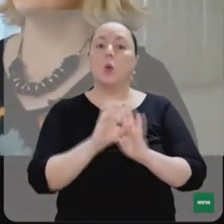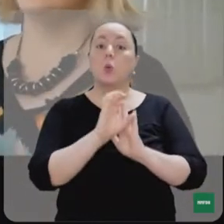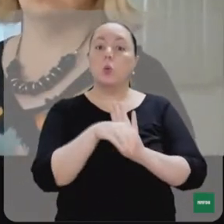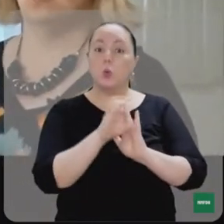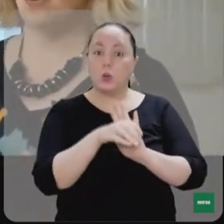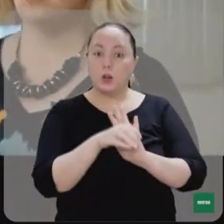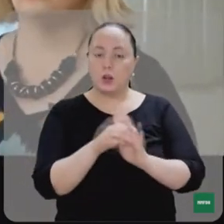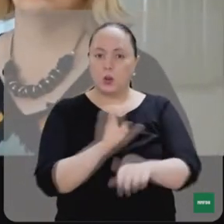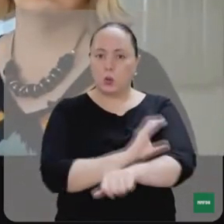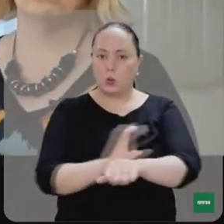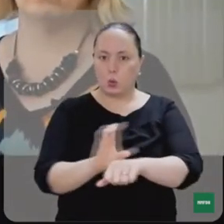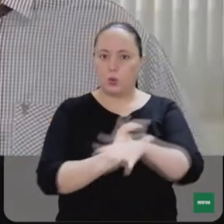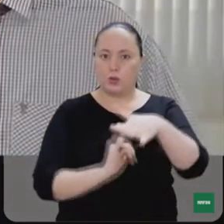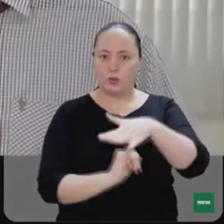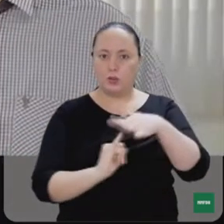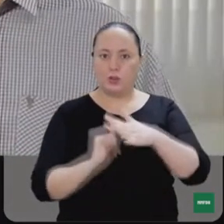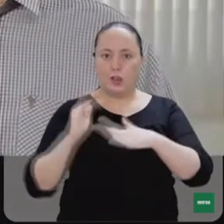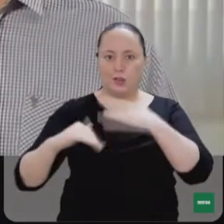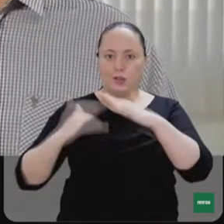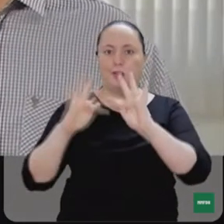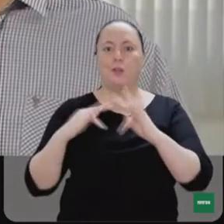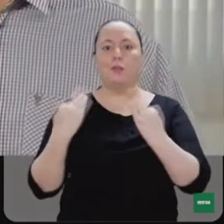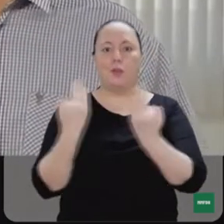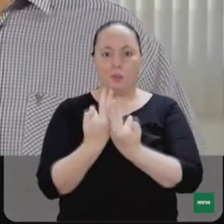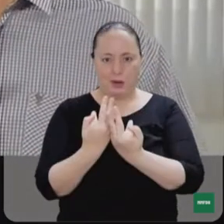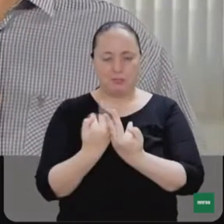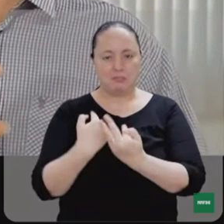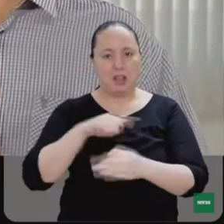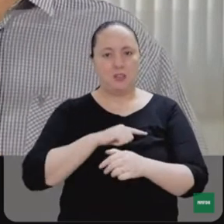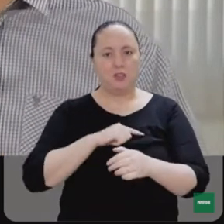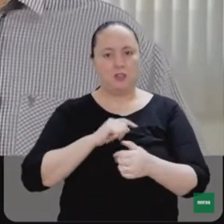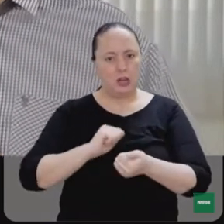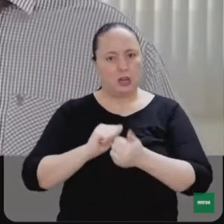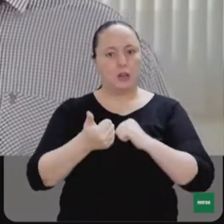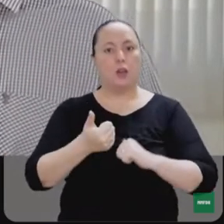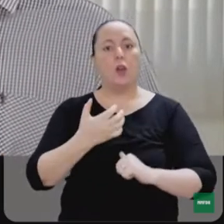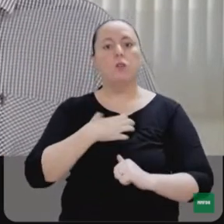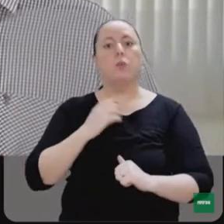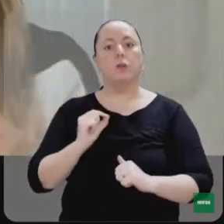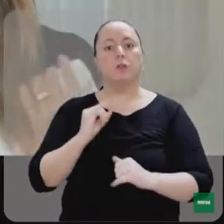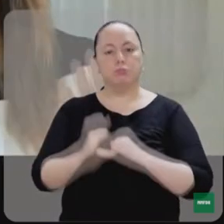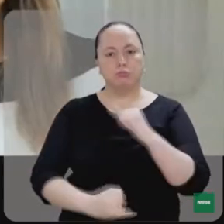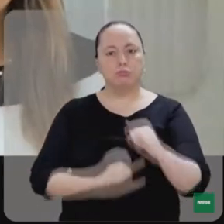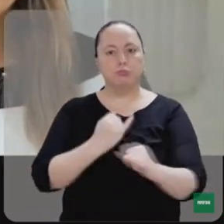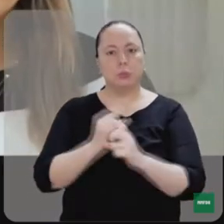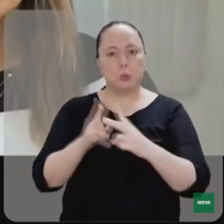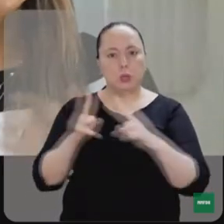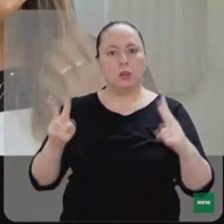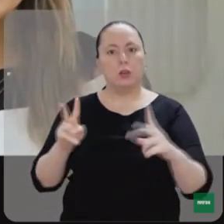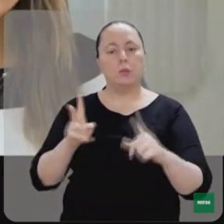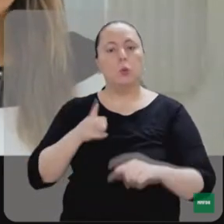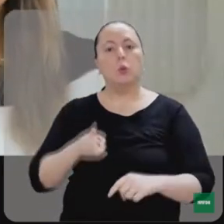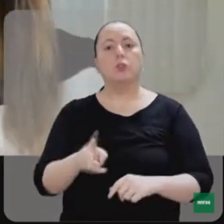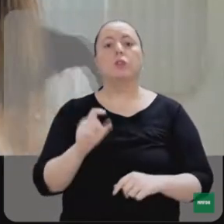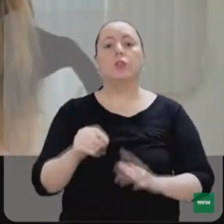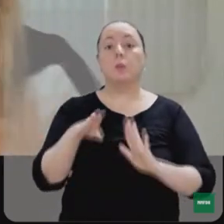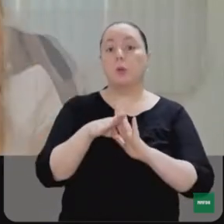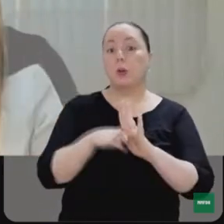grade curricular dos cursos do Instituto de Desenvolvimento Familiar Chieko Nishimura para o formato